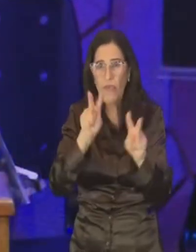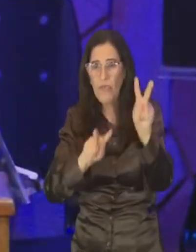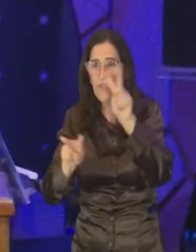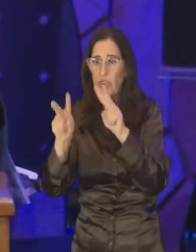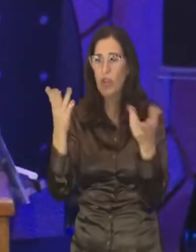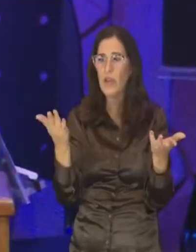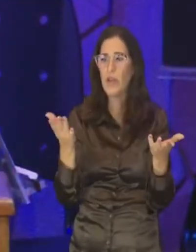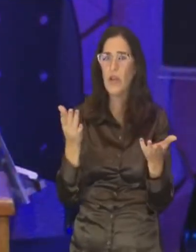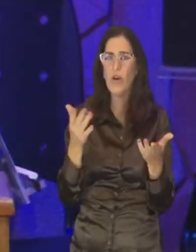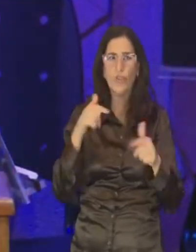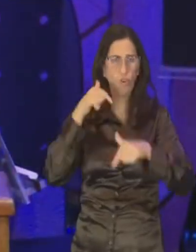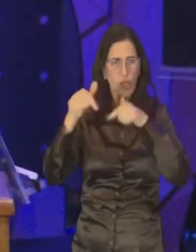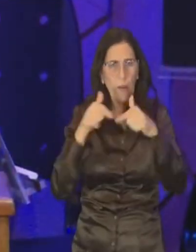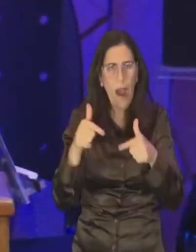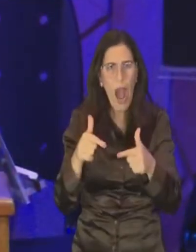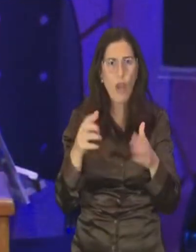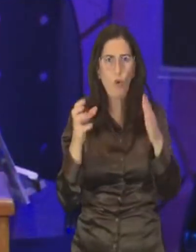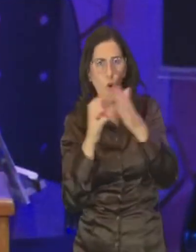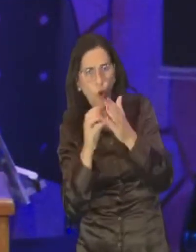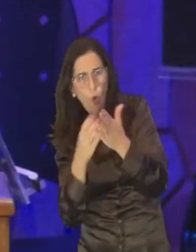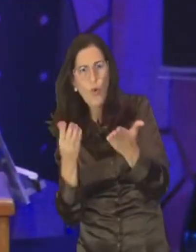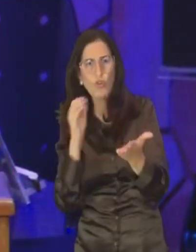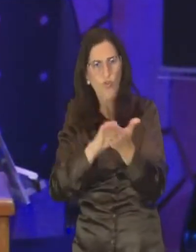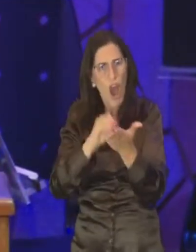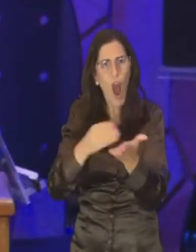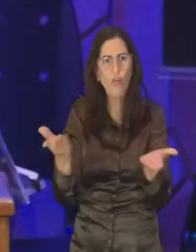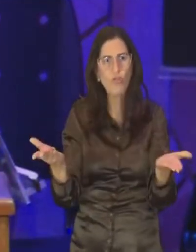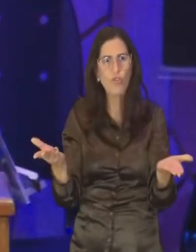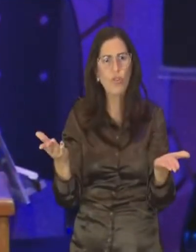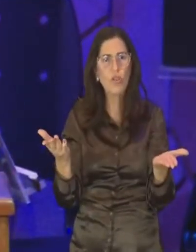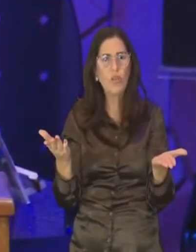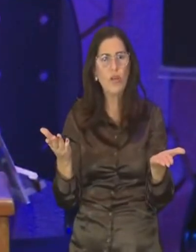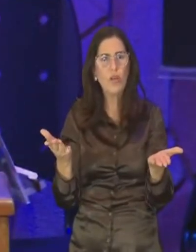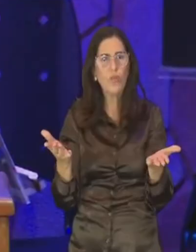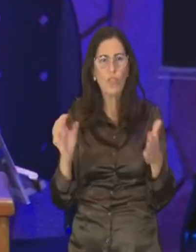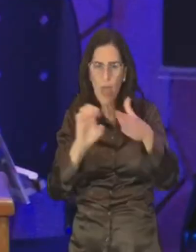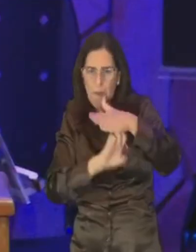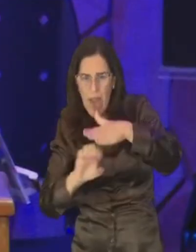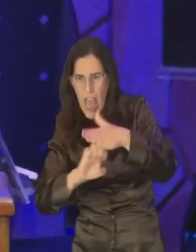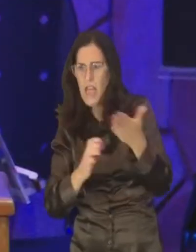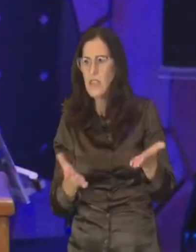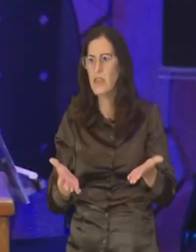trazer: é o seu emprego, é o seu concurso, é o seu empreendimento,